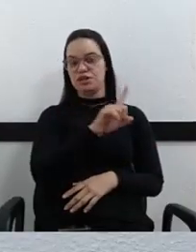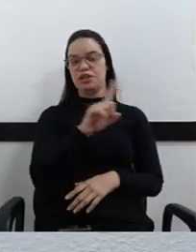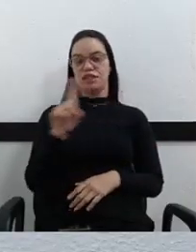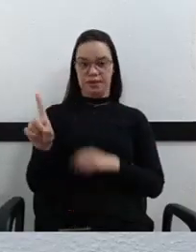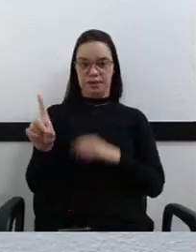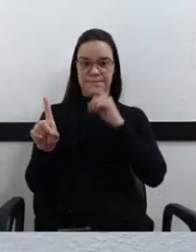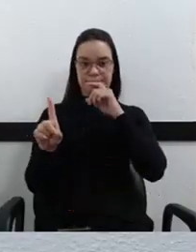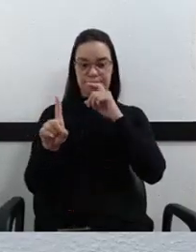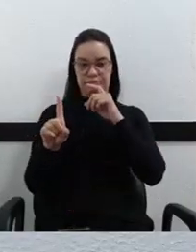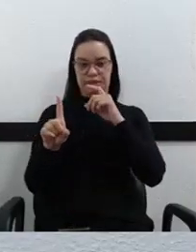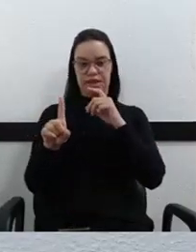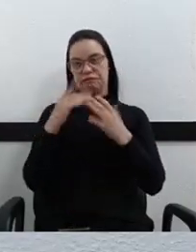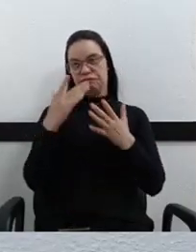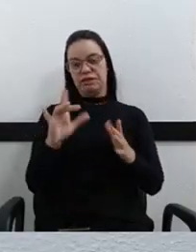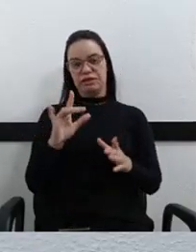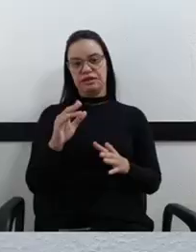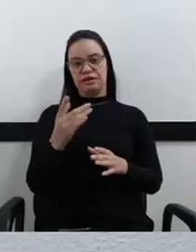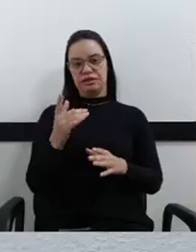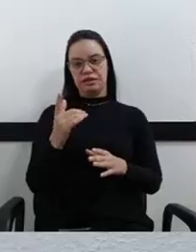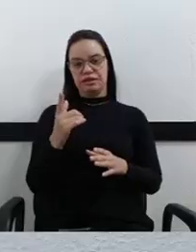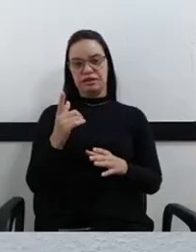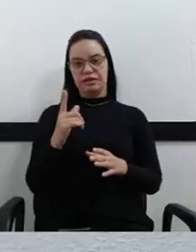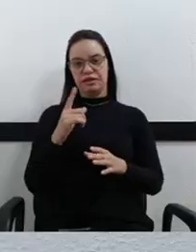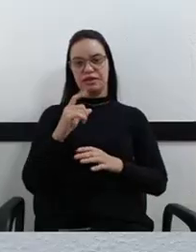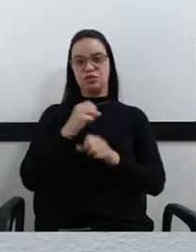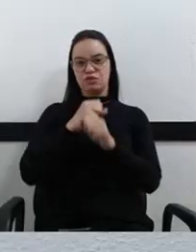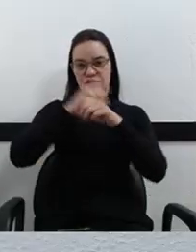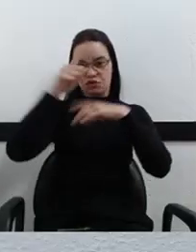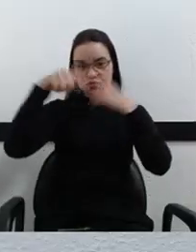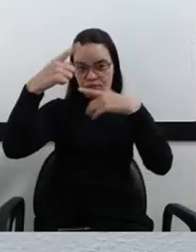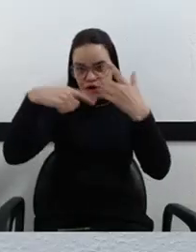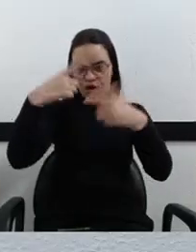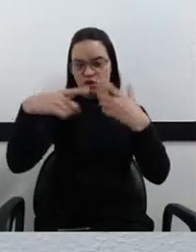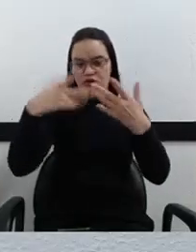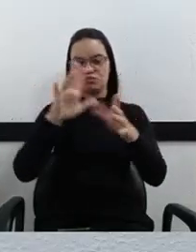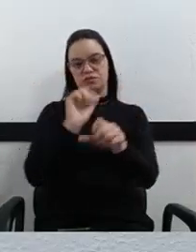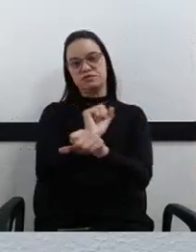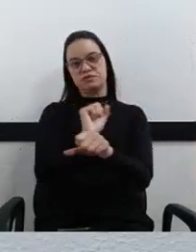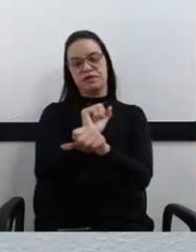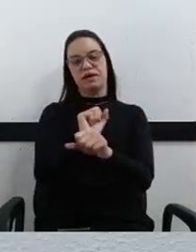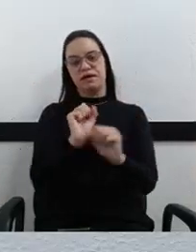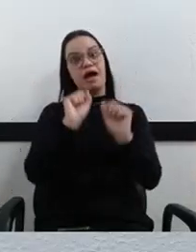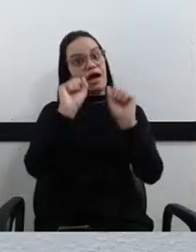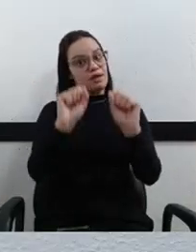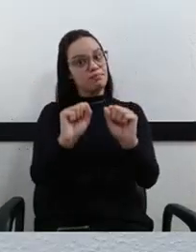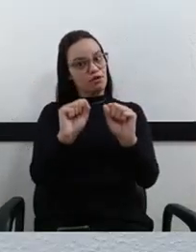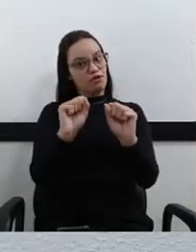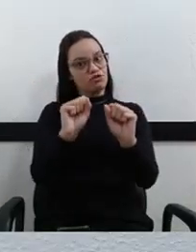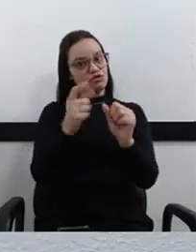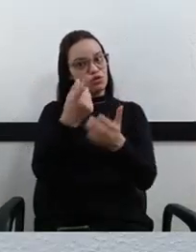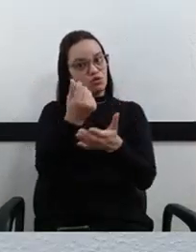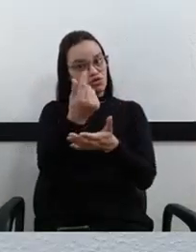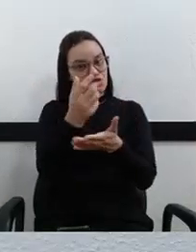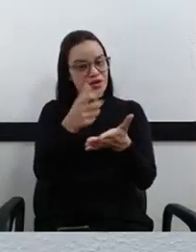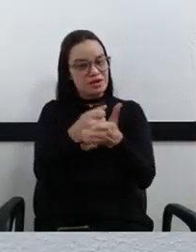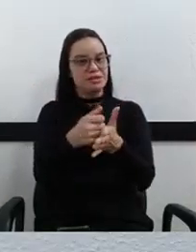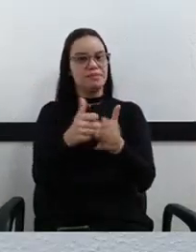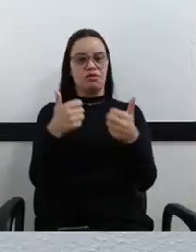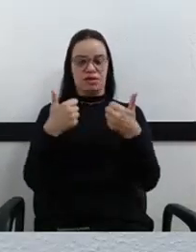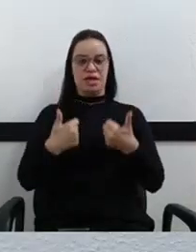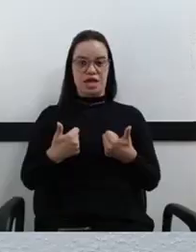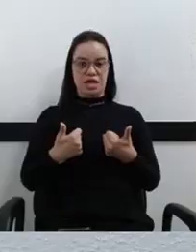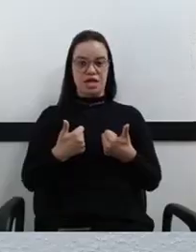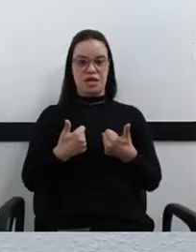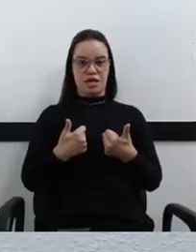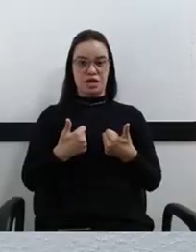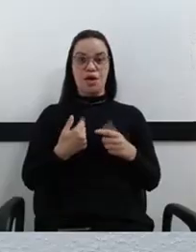seus pedidos para ser feito ao longo dos anos, poderão receber, porque não é pagamento